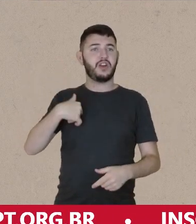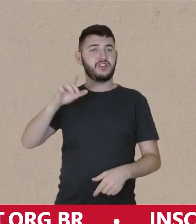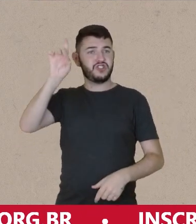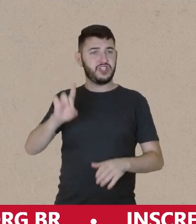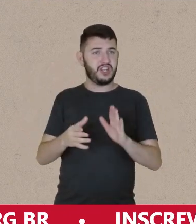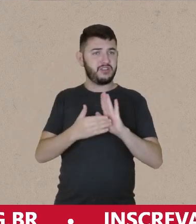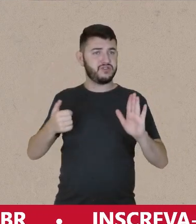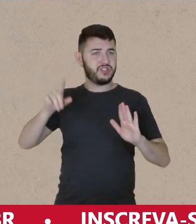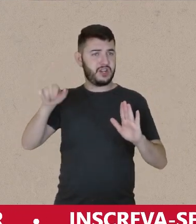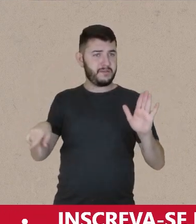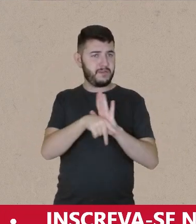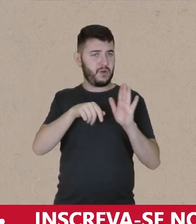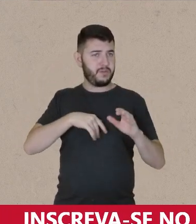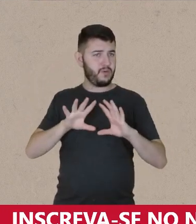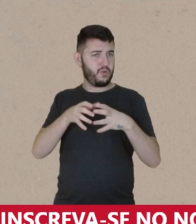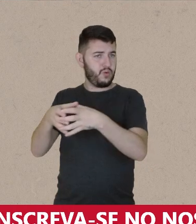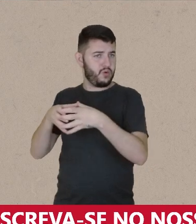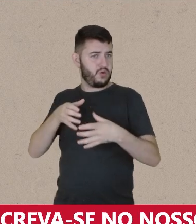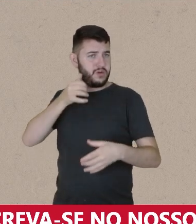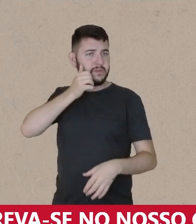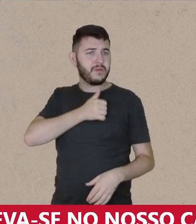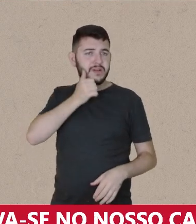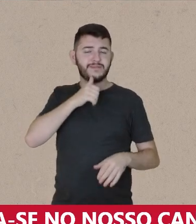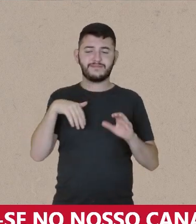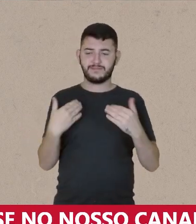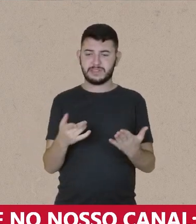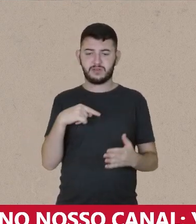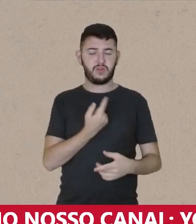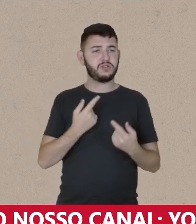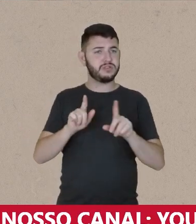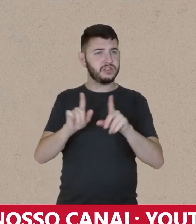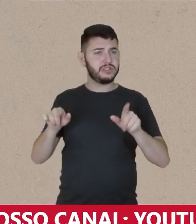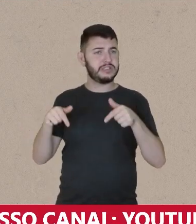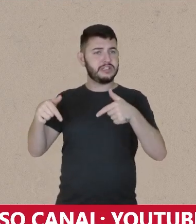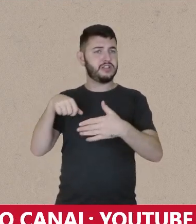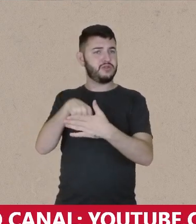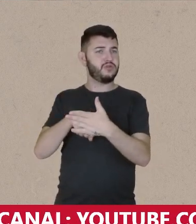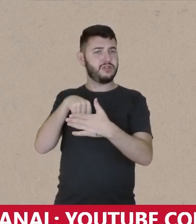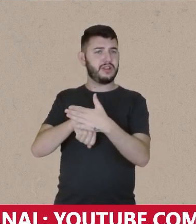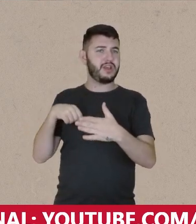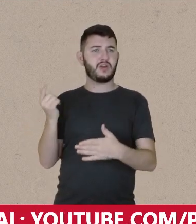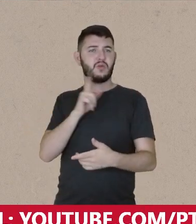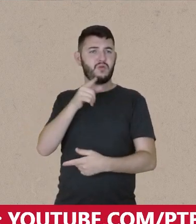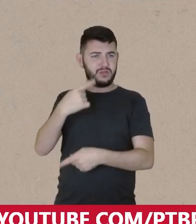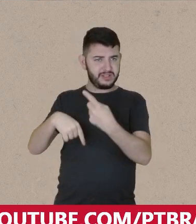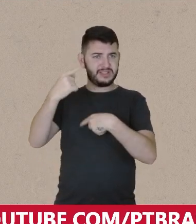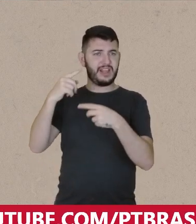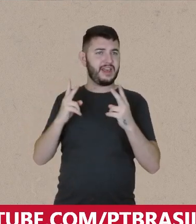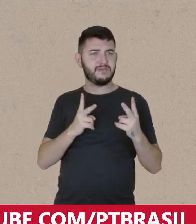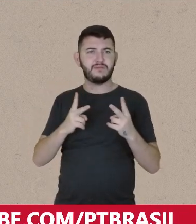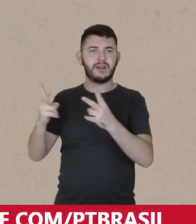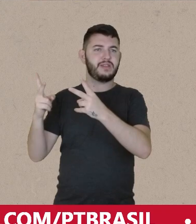Então é algo que a gente precisa conquistar e manter essa conquista, não achar que já está tudo resolvido.